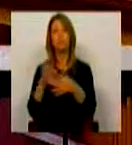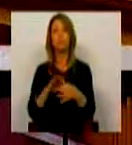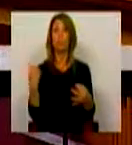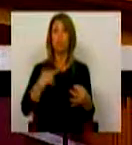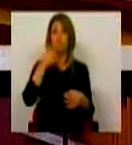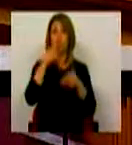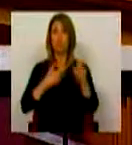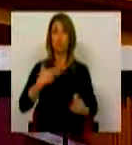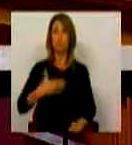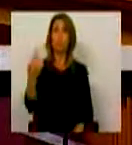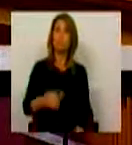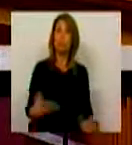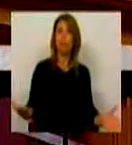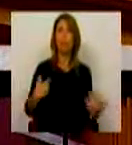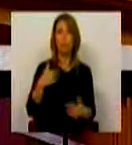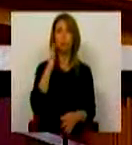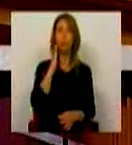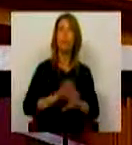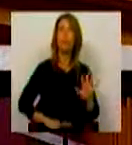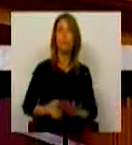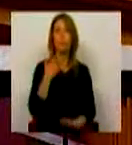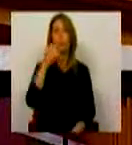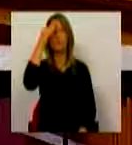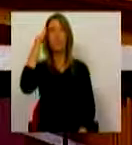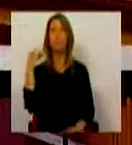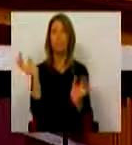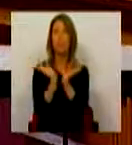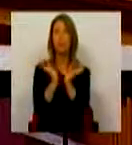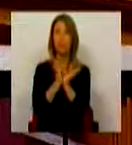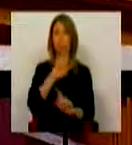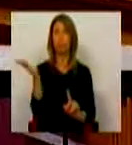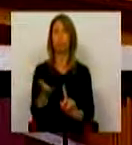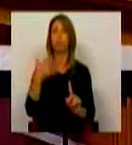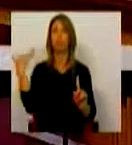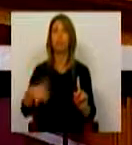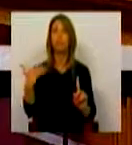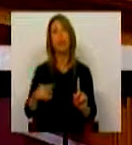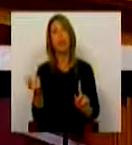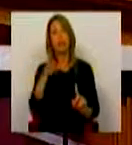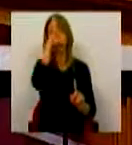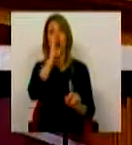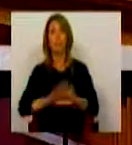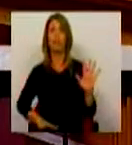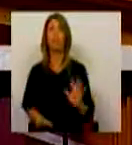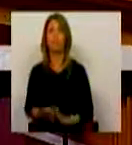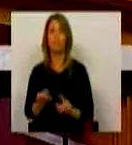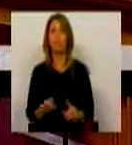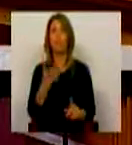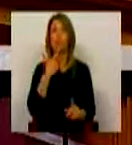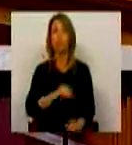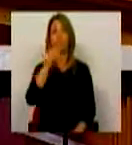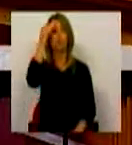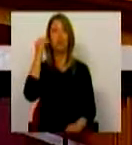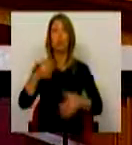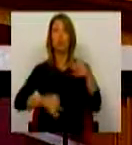e por isso temos-lo feito. Não nos podemos esquecer que a segurança social foi castigada severamente com o governo anterior, não nos podemos esquecer que a justiça